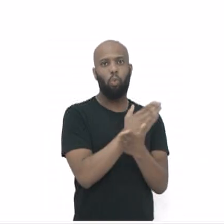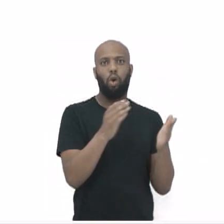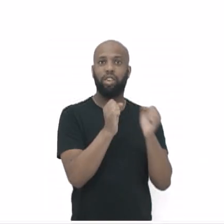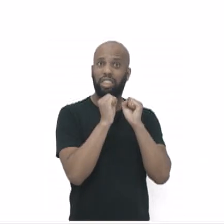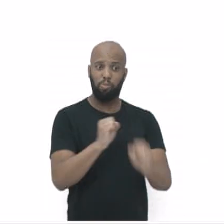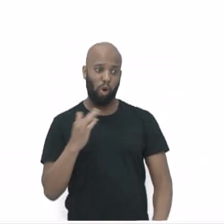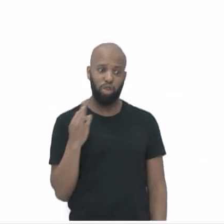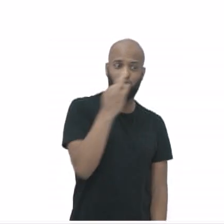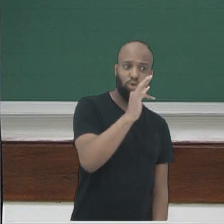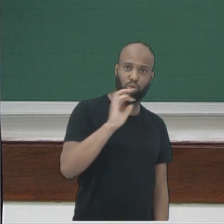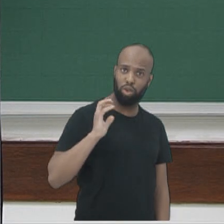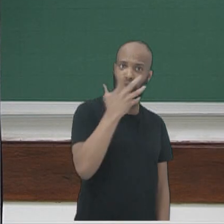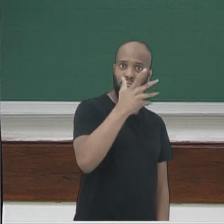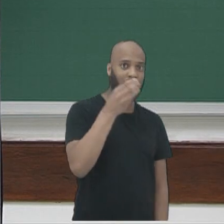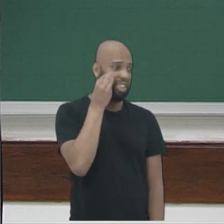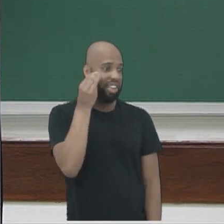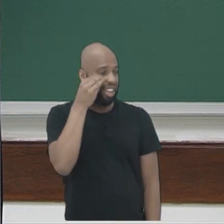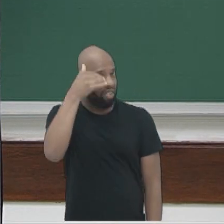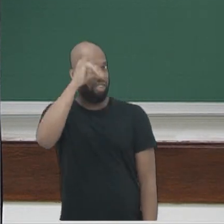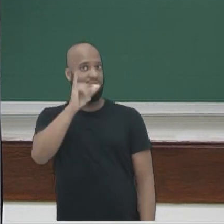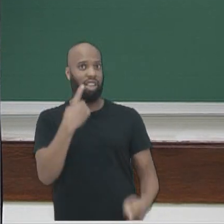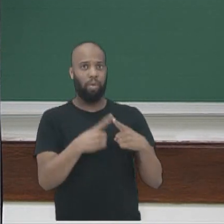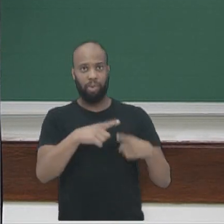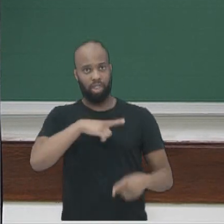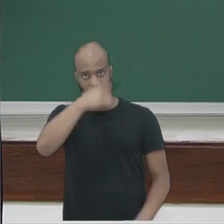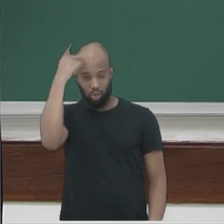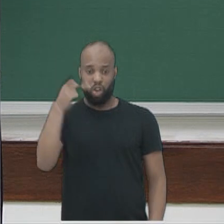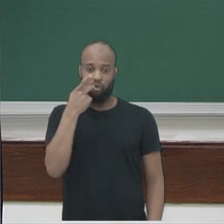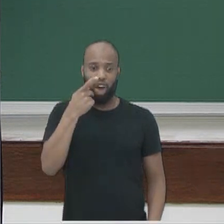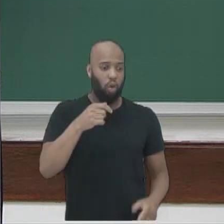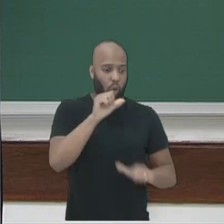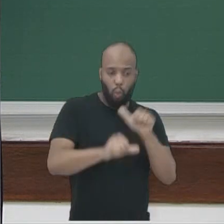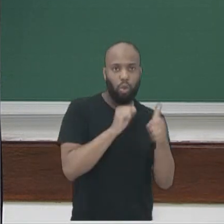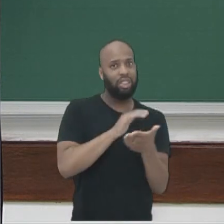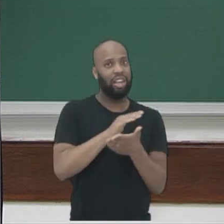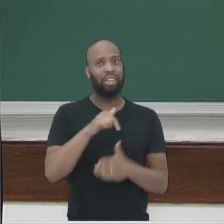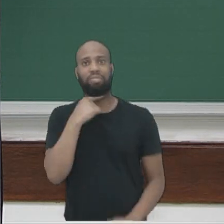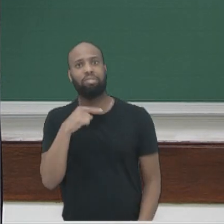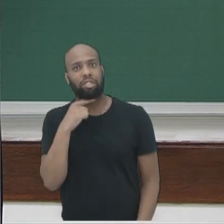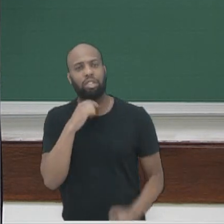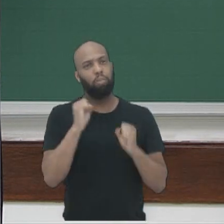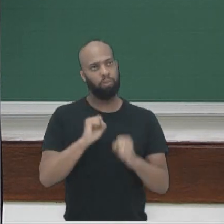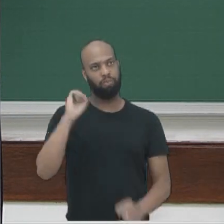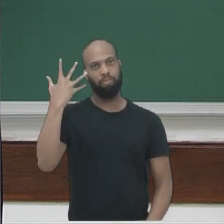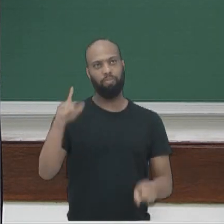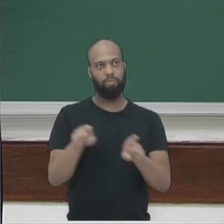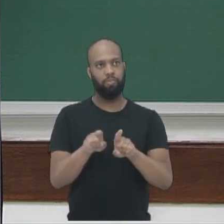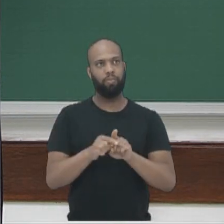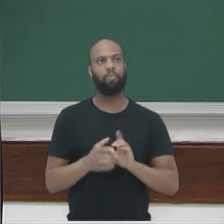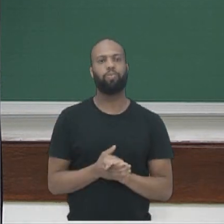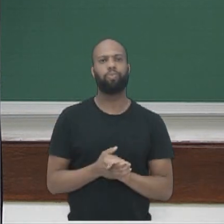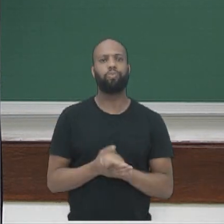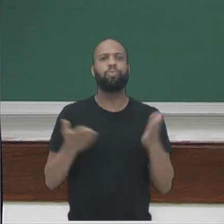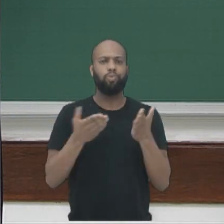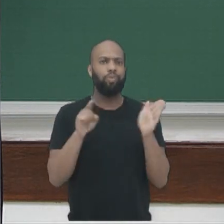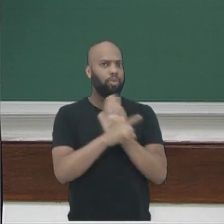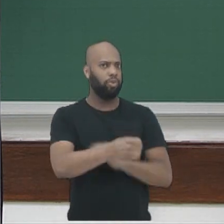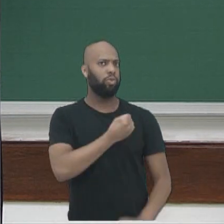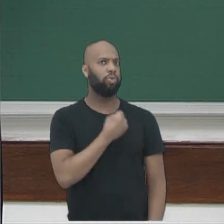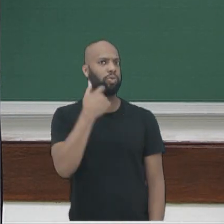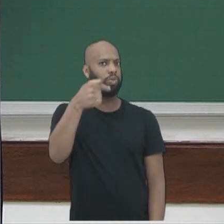A gente acabou de falar, a mãe percebe a trama da filha. E como que fecha? Como que acaba? Como se há